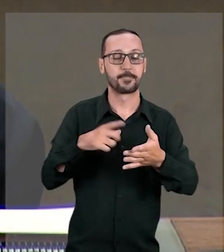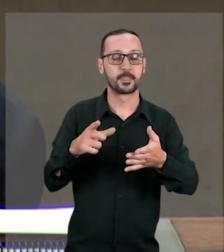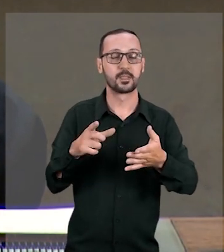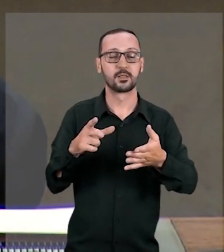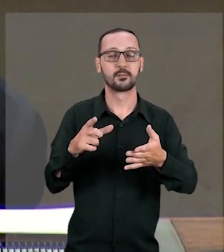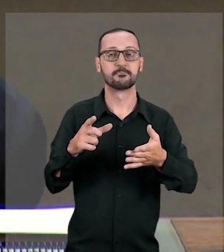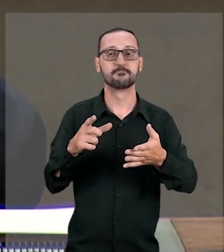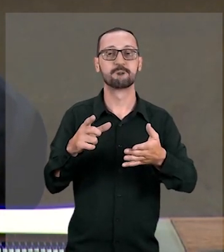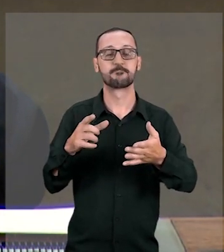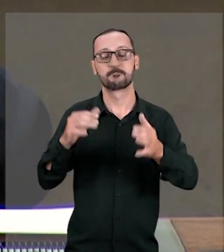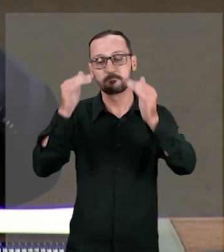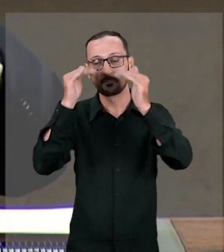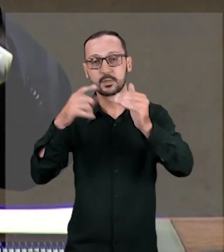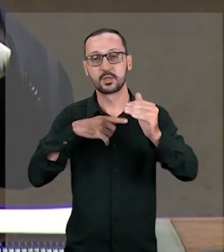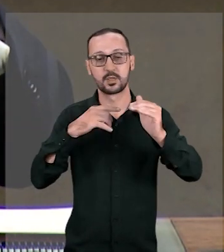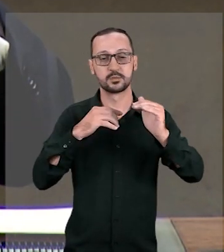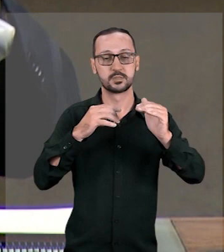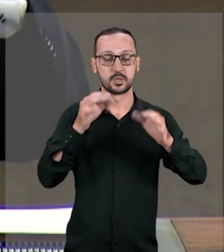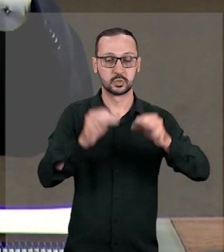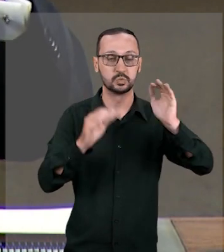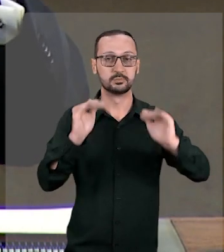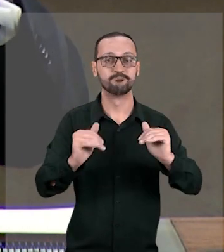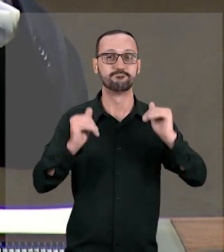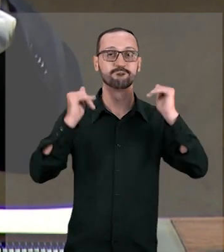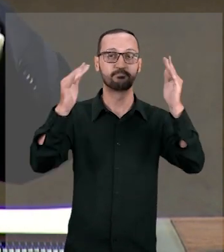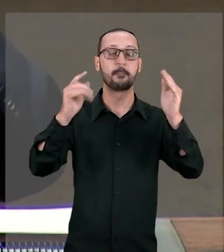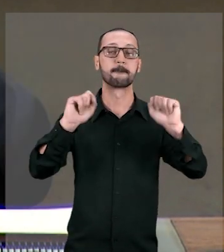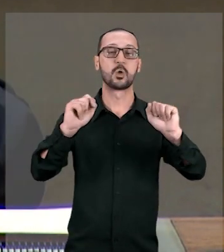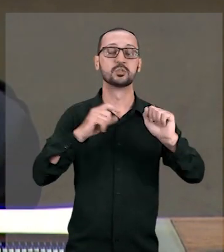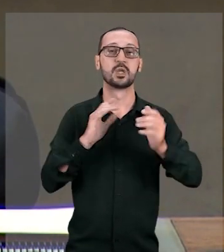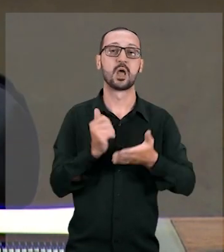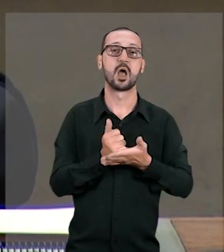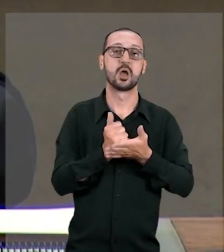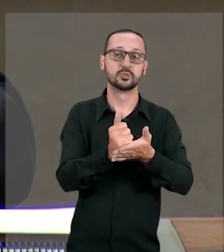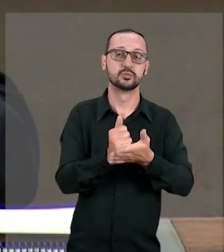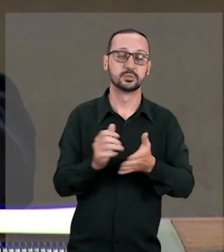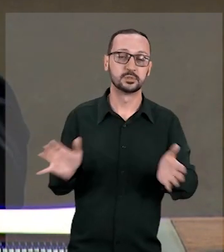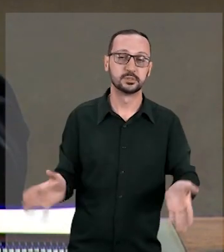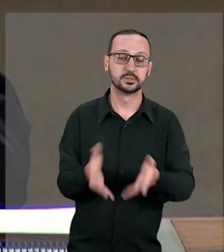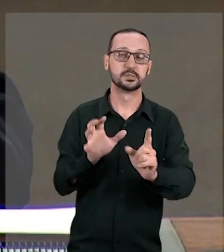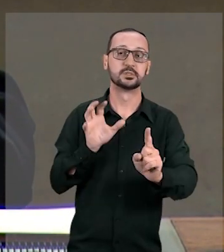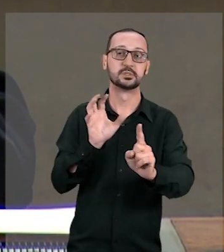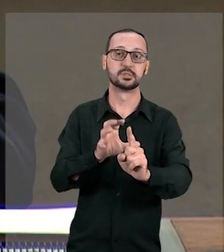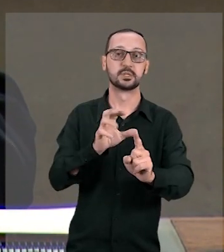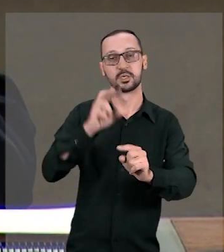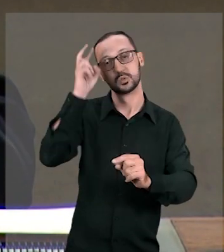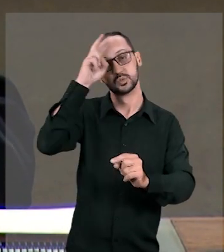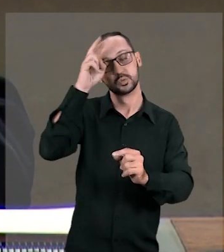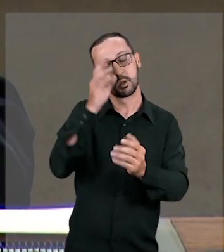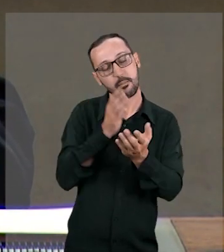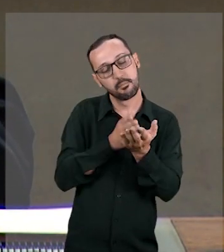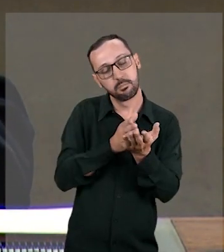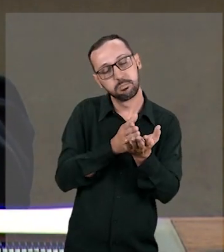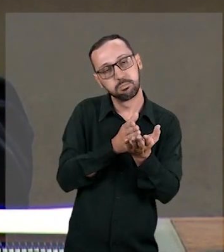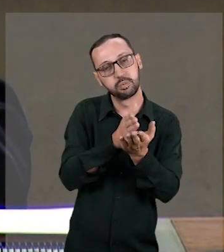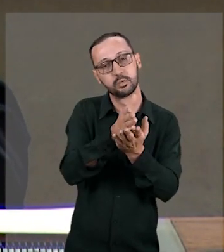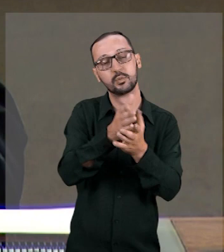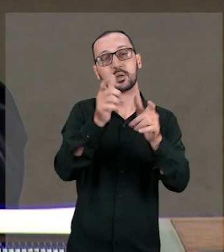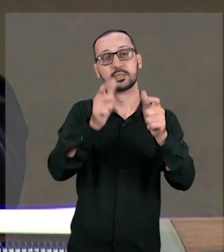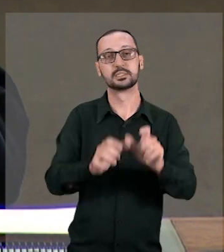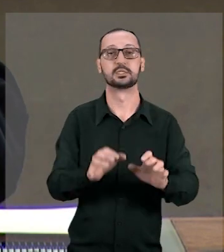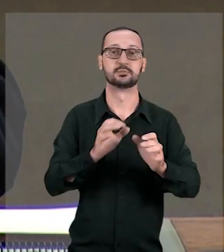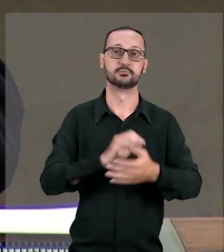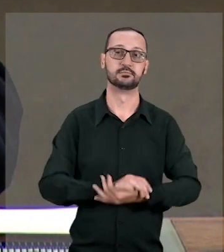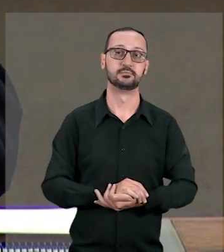medida, uma Suprema Corte pode dar um empurrãozinho na história na direção